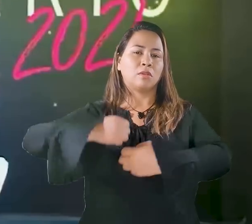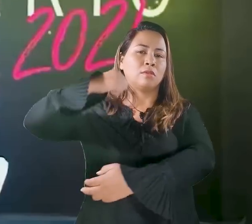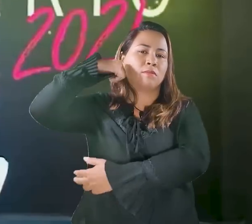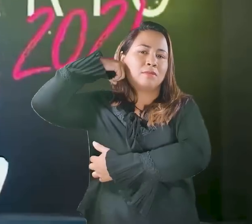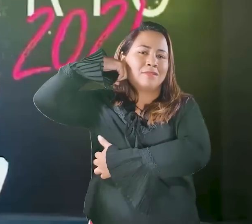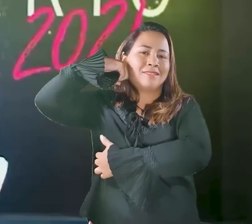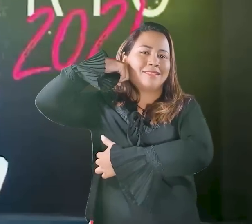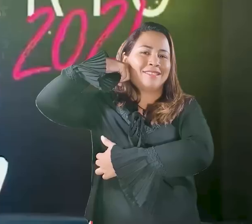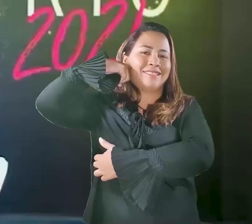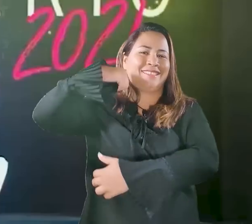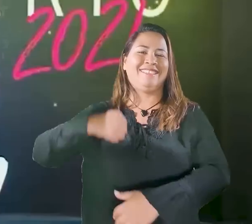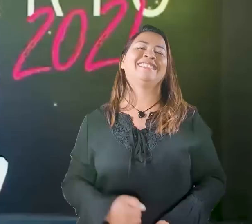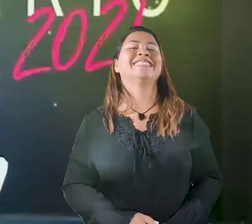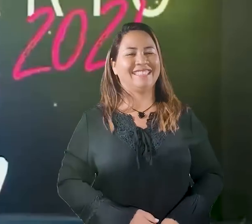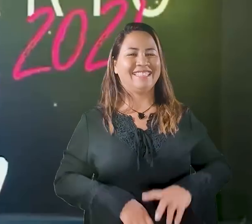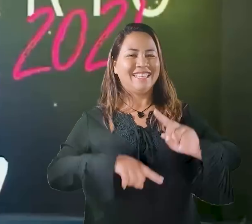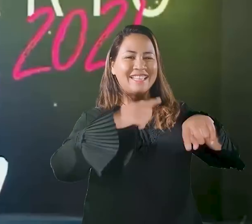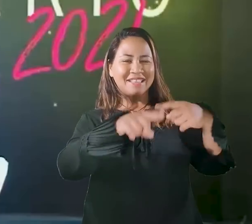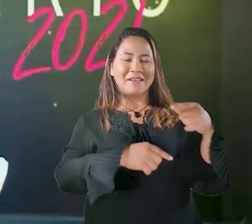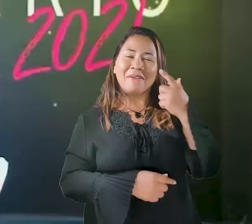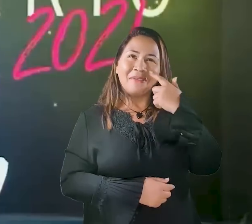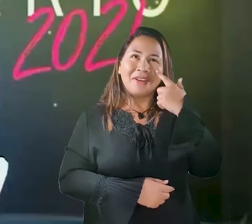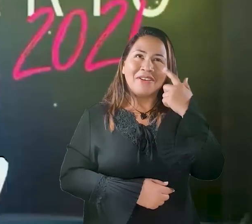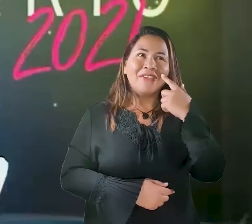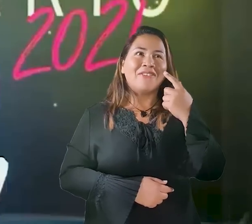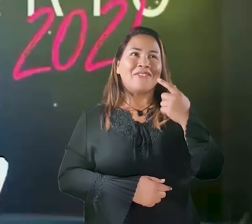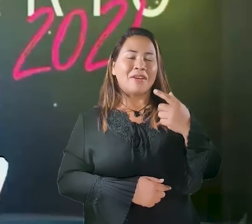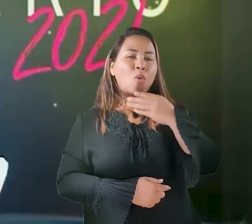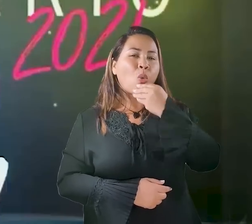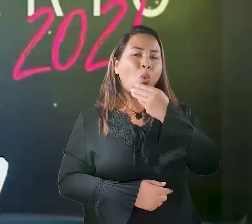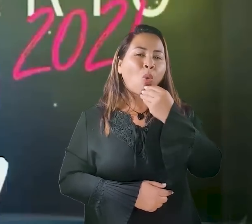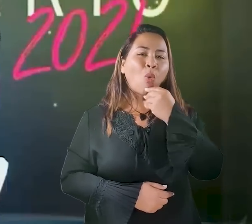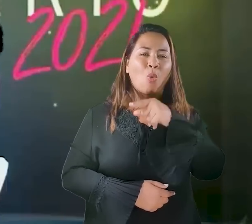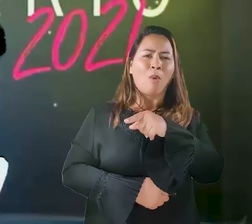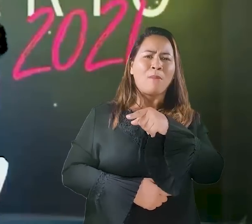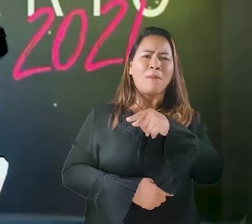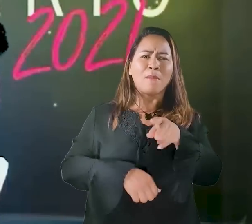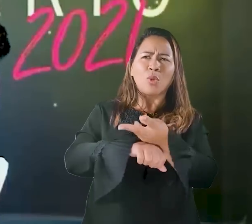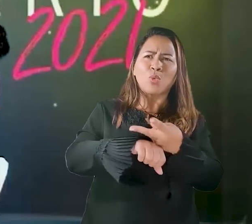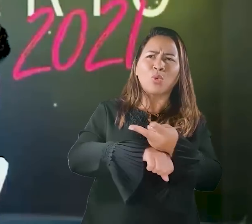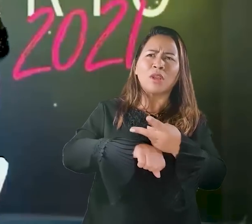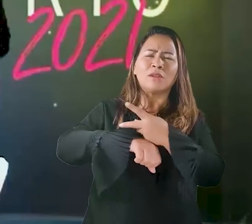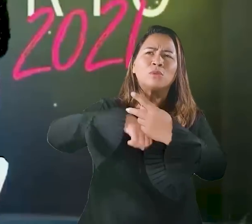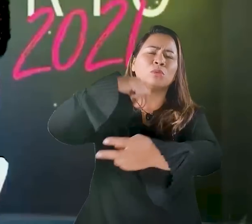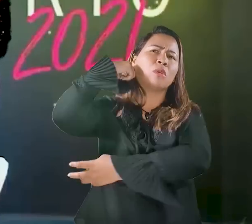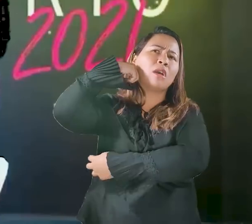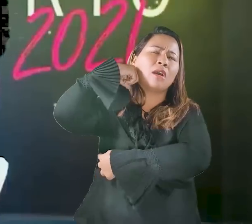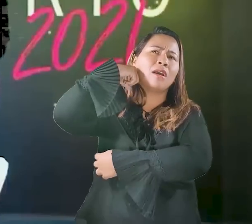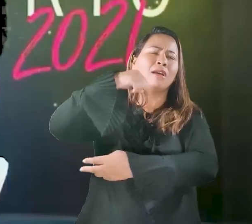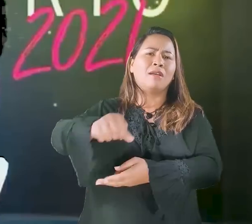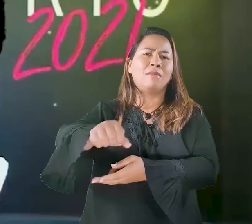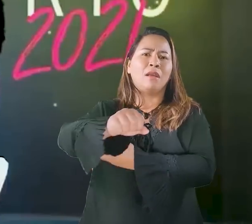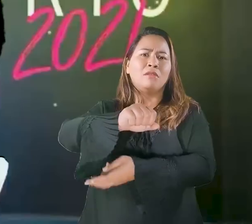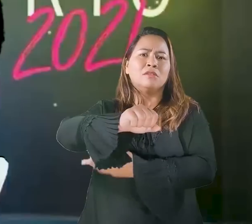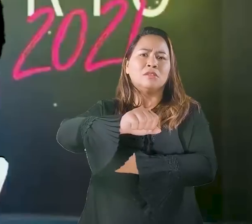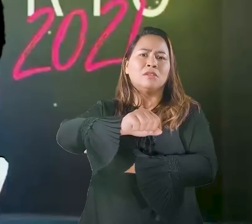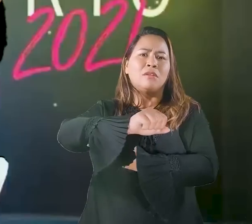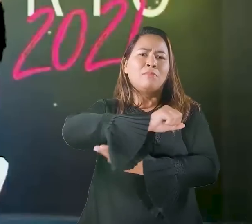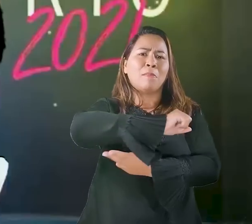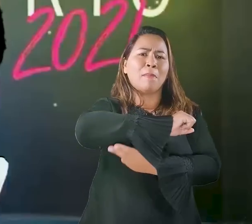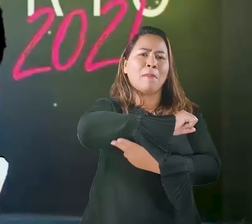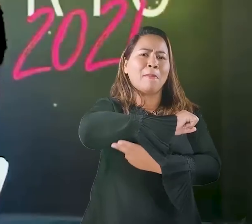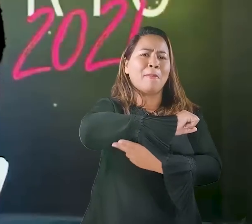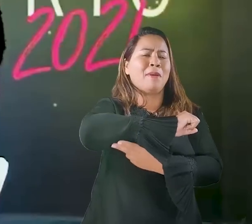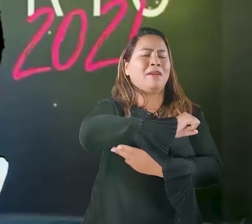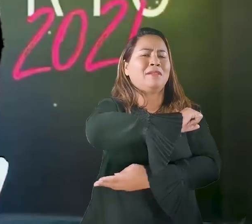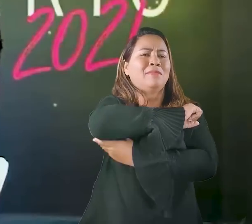Depois que eu vi um homem procurando embaixo do braço aqui, né? O marido da Carla. Ele me contou embaixo do braço. Lá tava ele assim, ó, guiado por mim. Quem riu